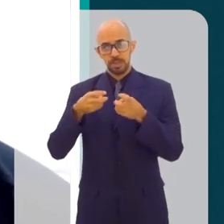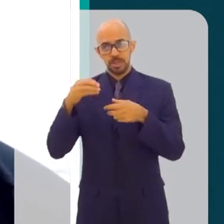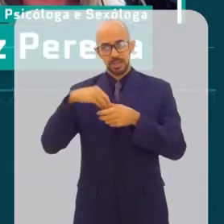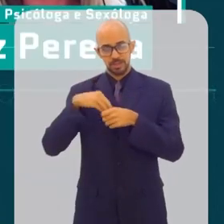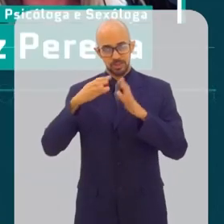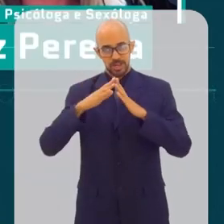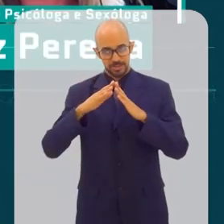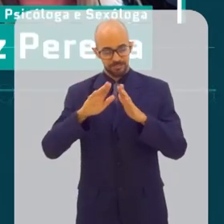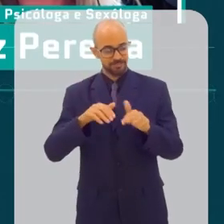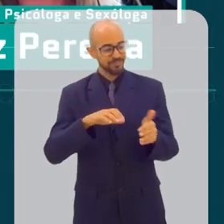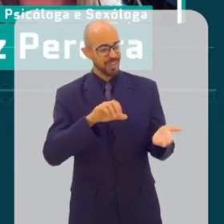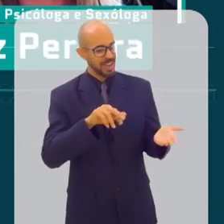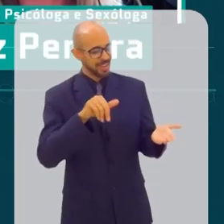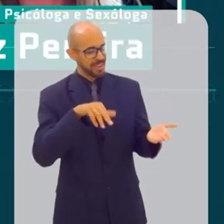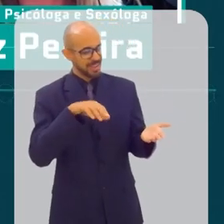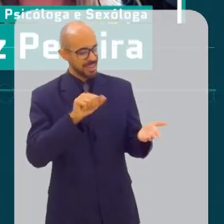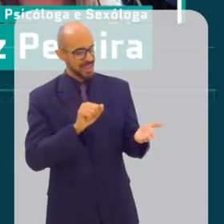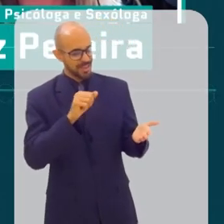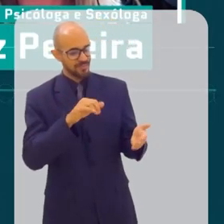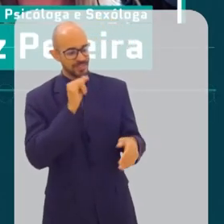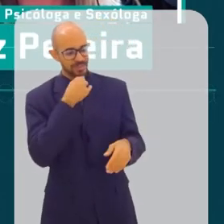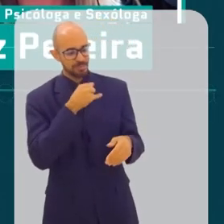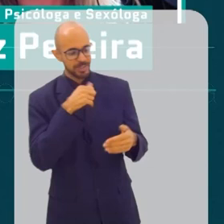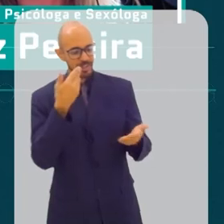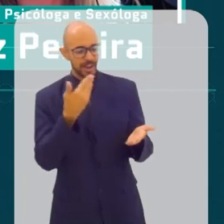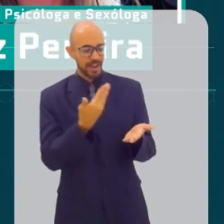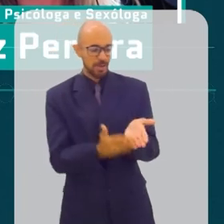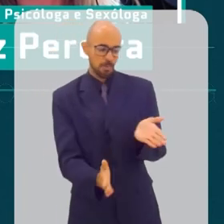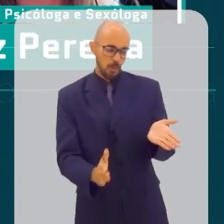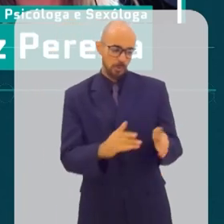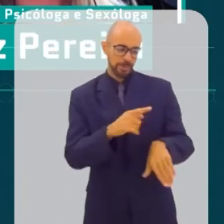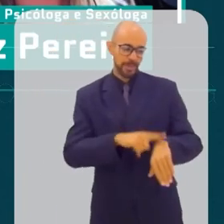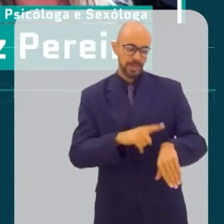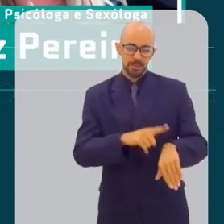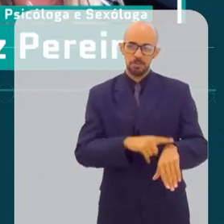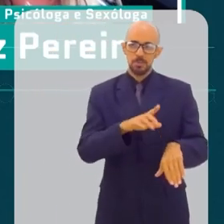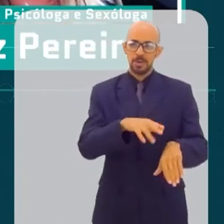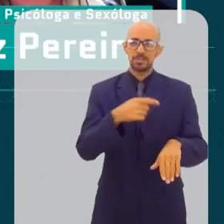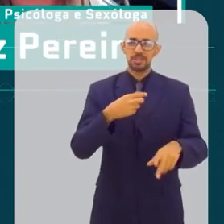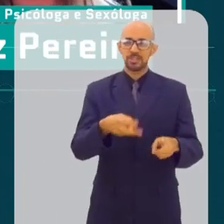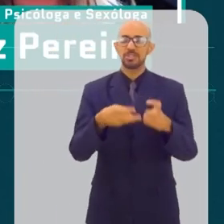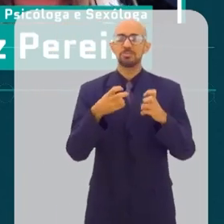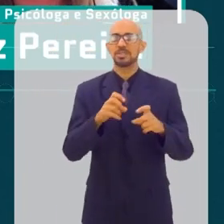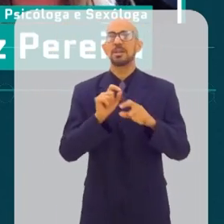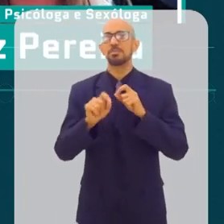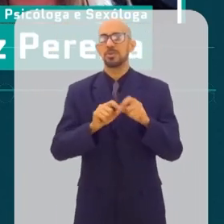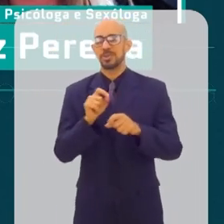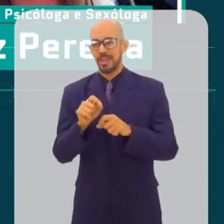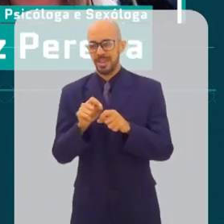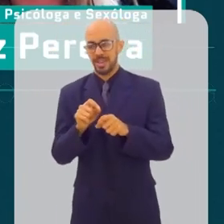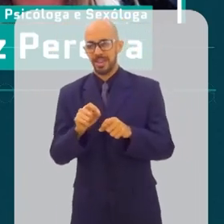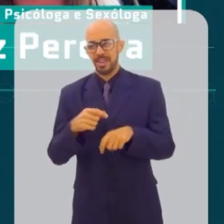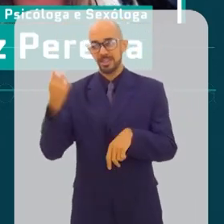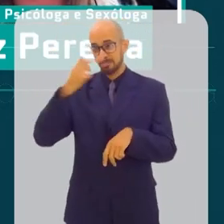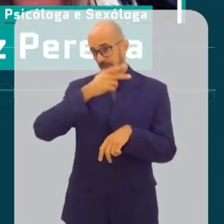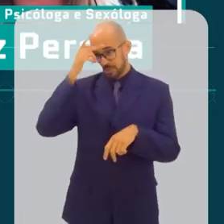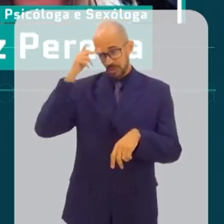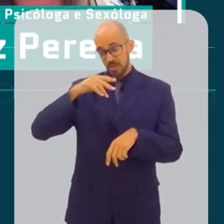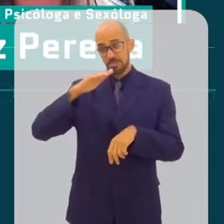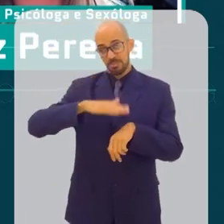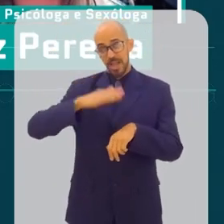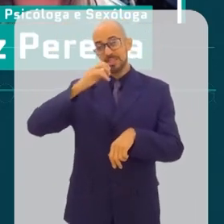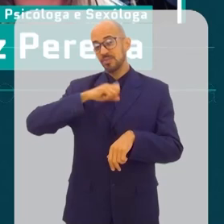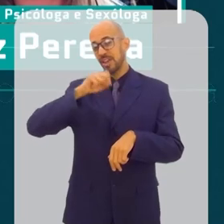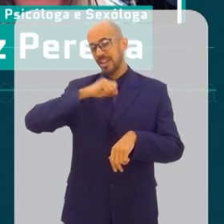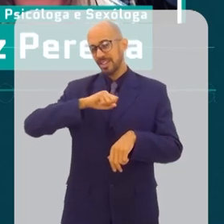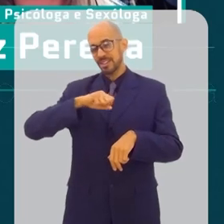casa. Karina, infelizmente nosso tempo acabou, mas eu acho que Ah. a lição que a gente tira desse papo é que as